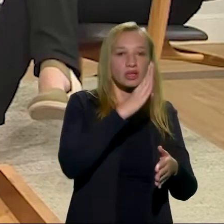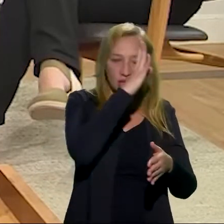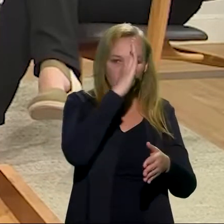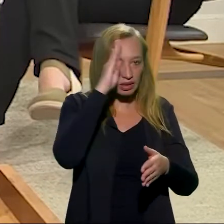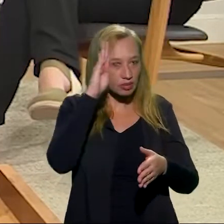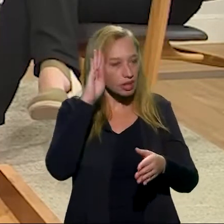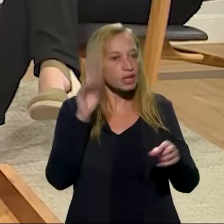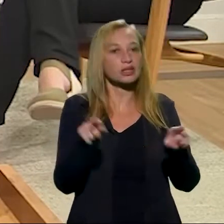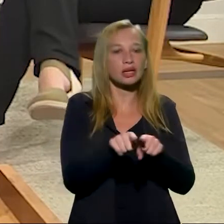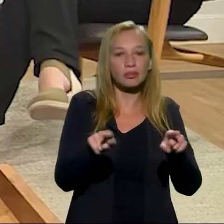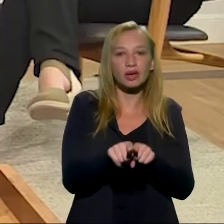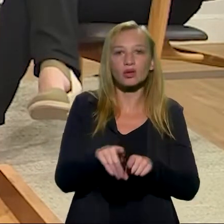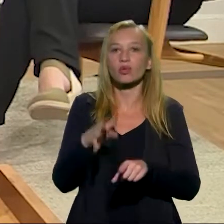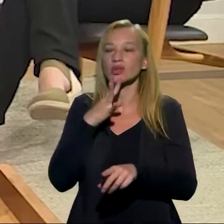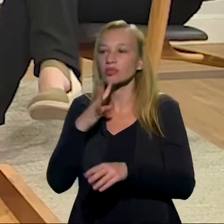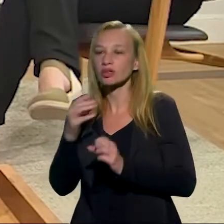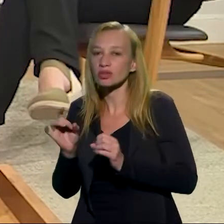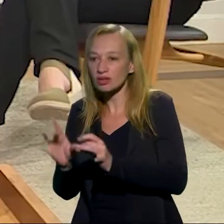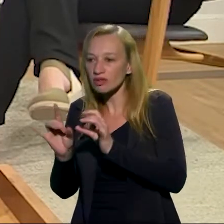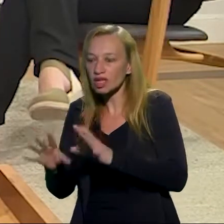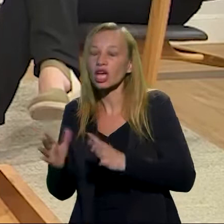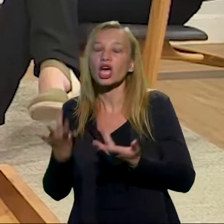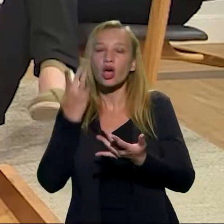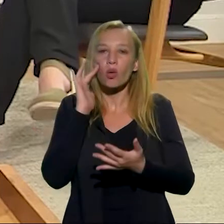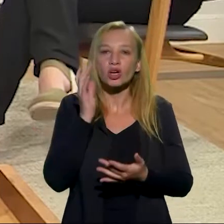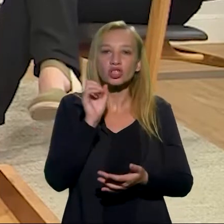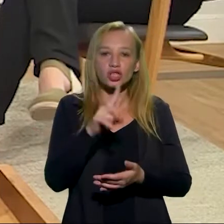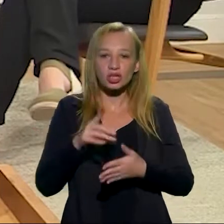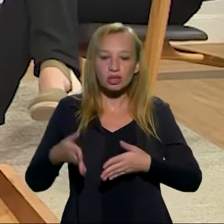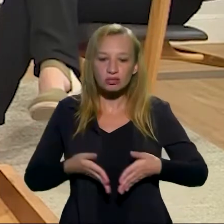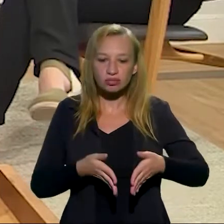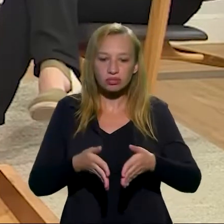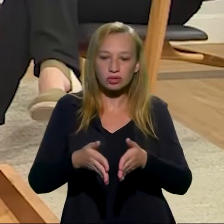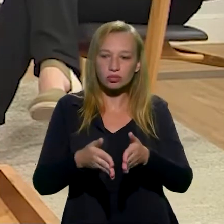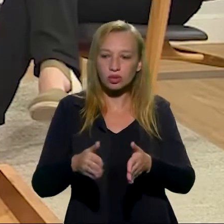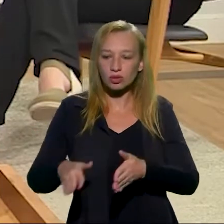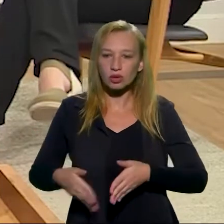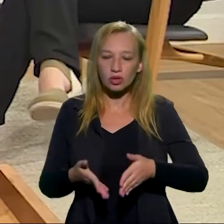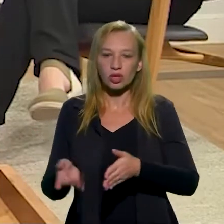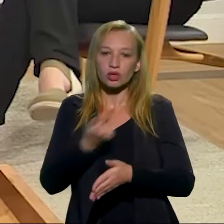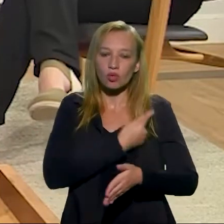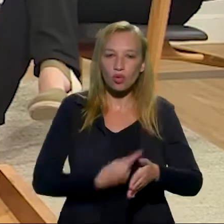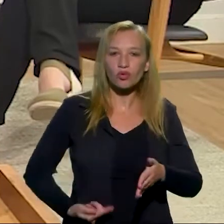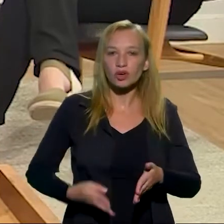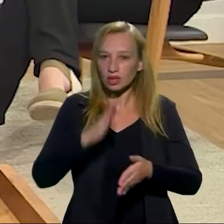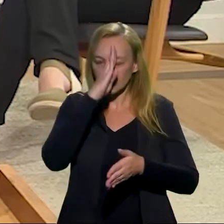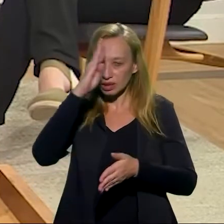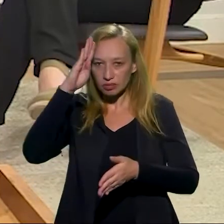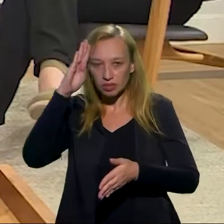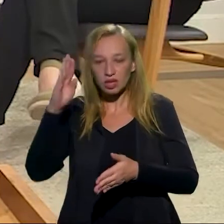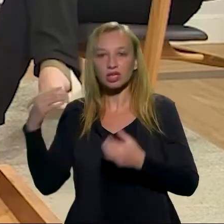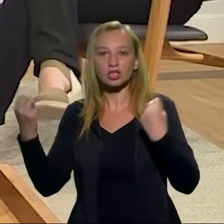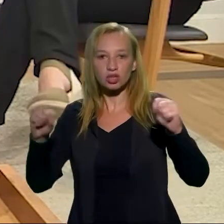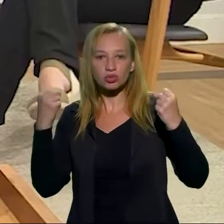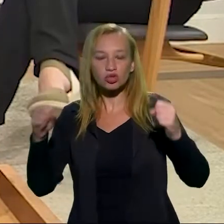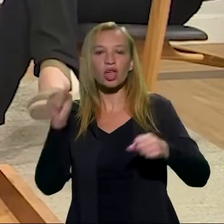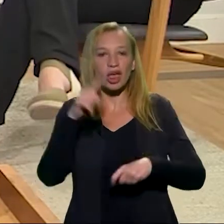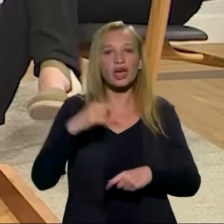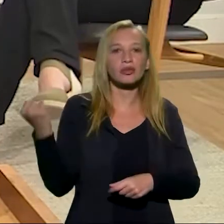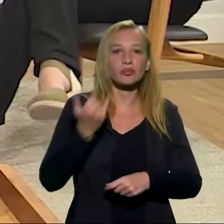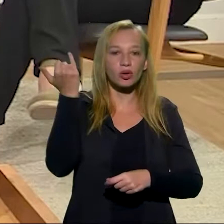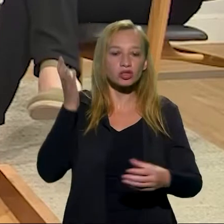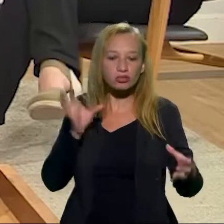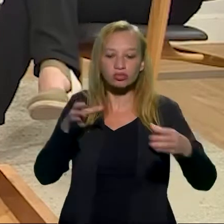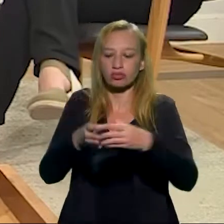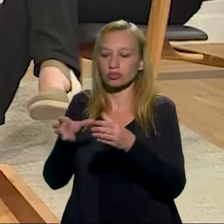do mercado. E aí eu acho que essa tríade entre governo, academia e indústria é muito importante